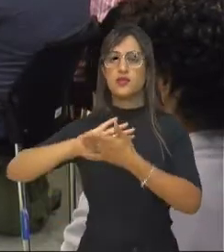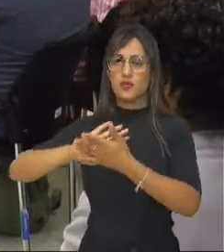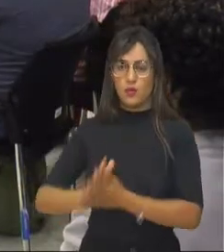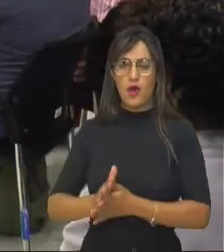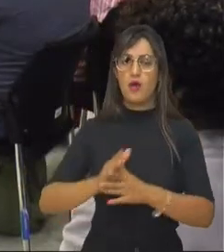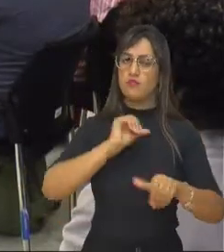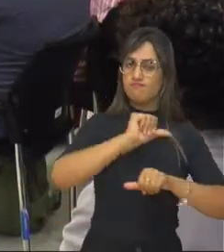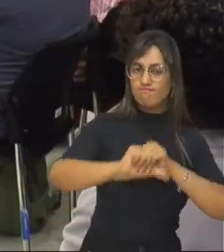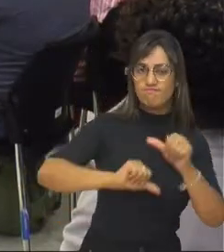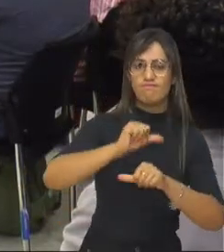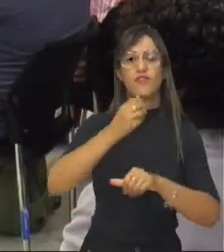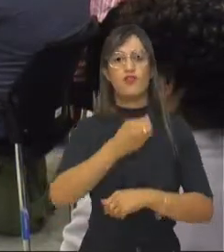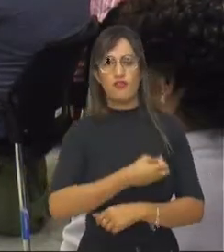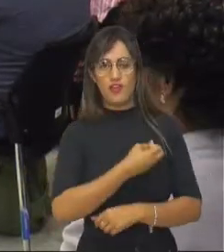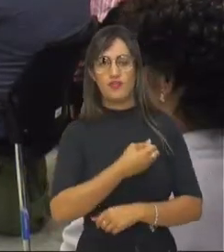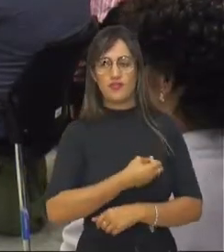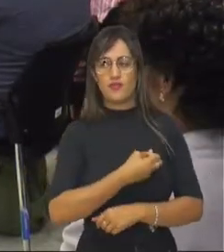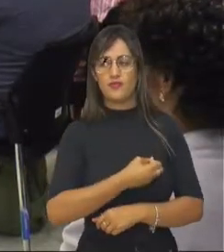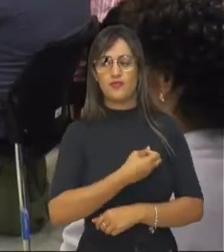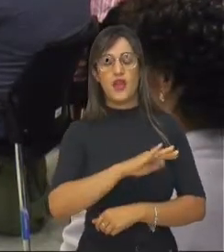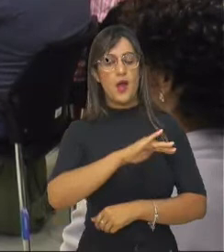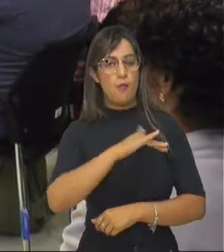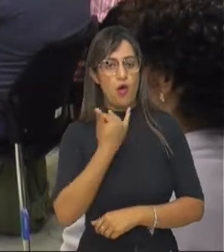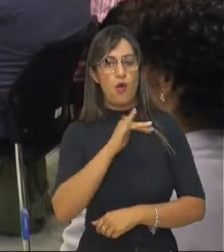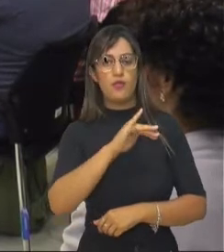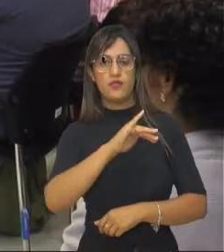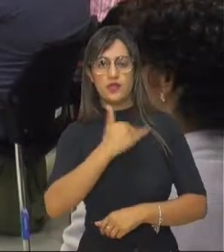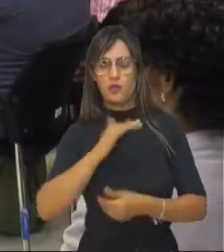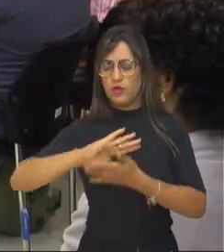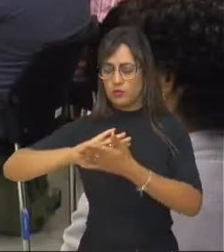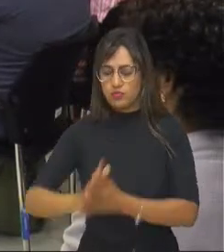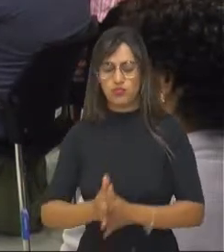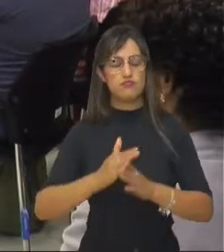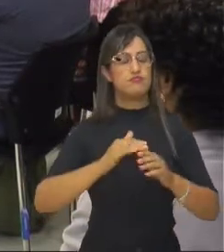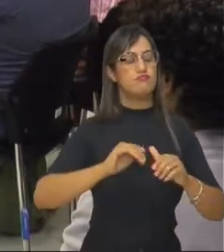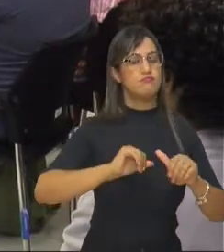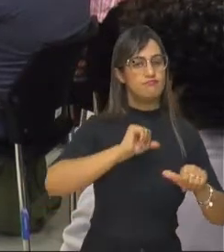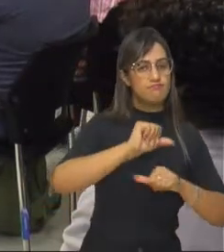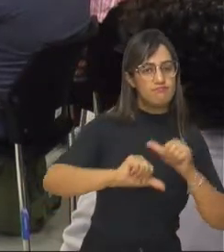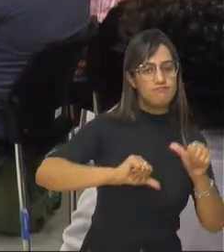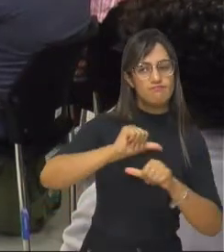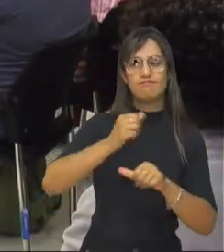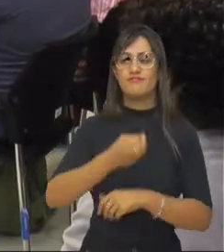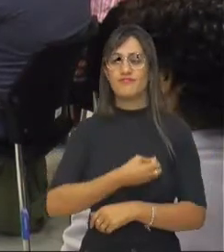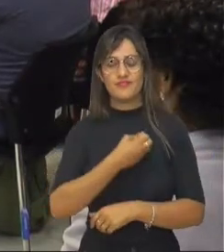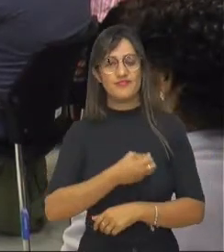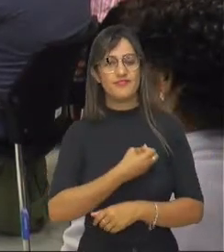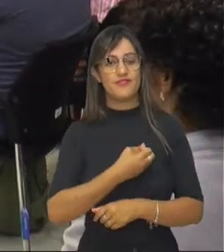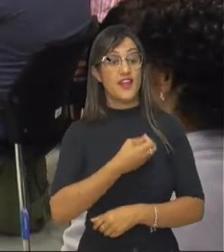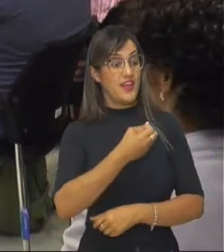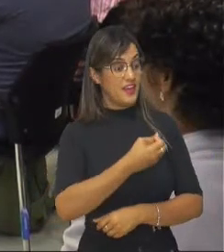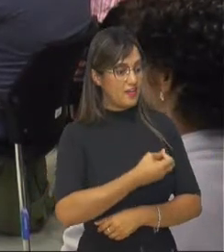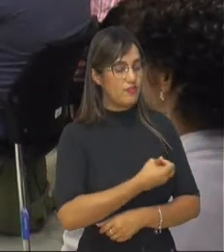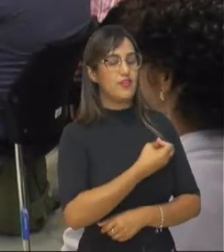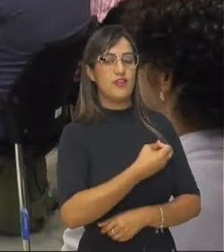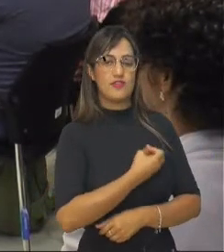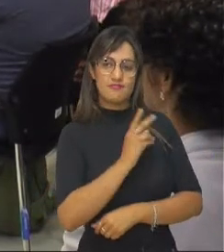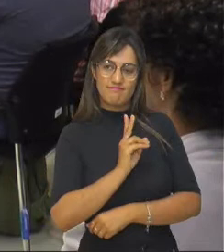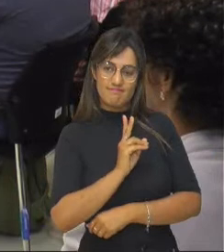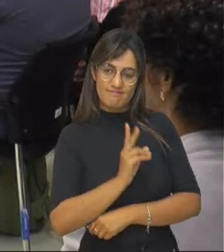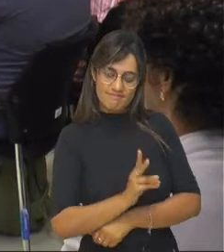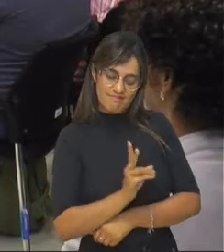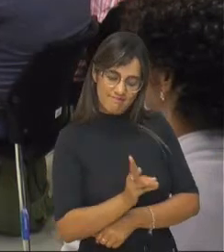nos tornamos vivos. Morto, morrido, desfeito, feito vidro, nos tornamos vivos. E vivos